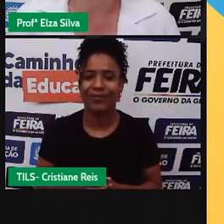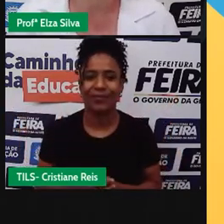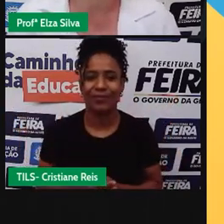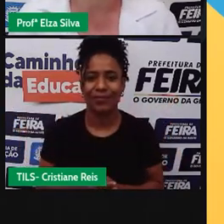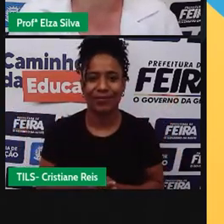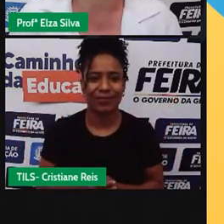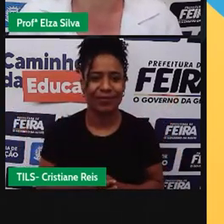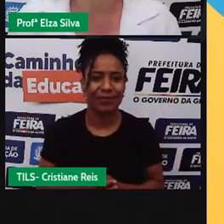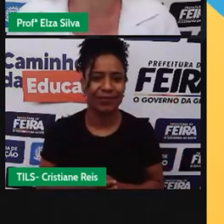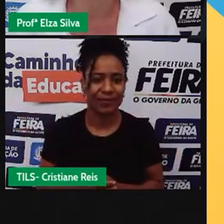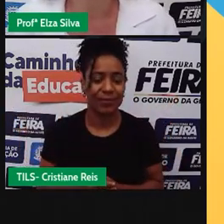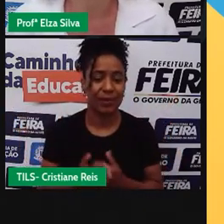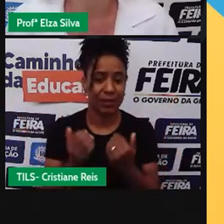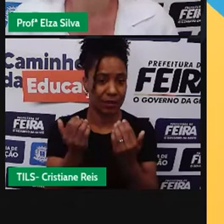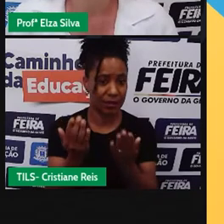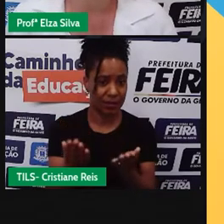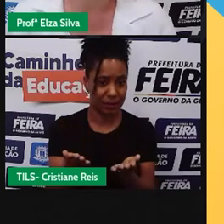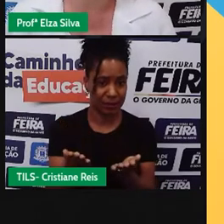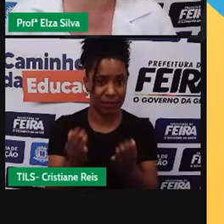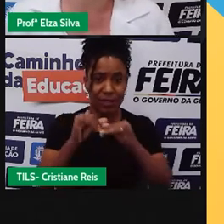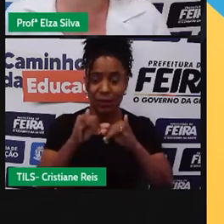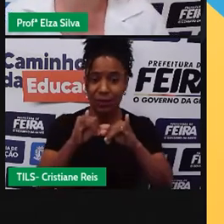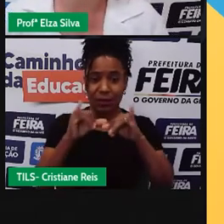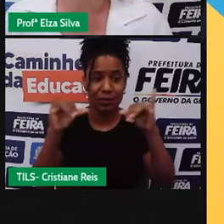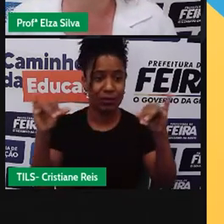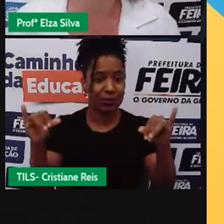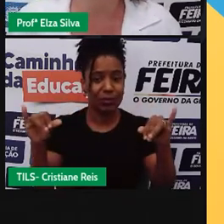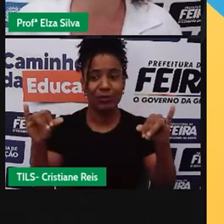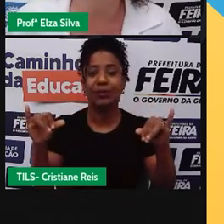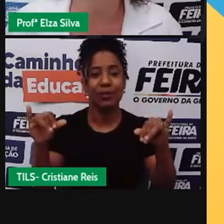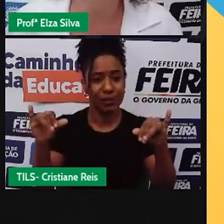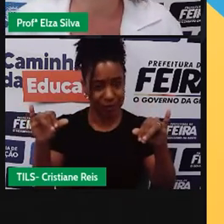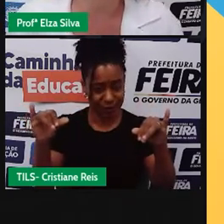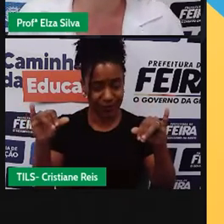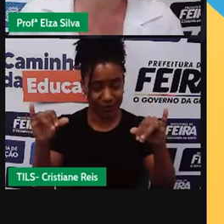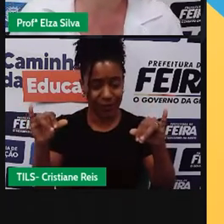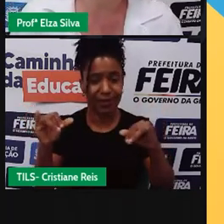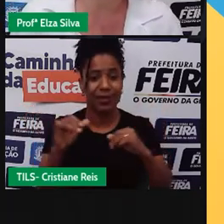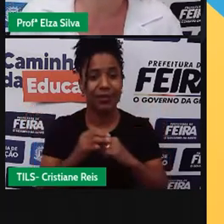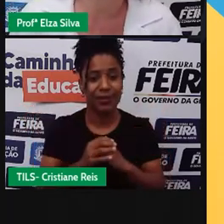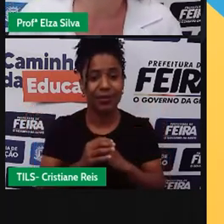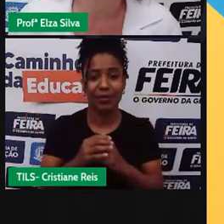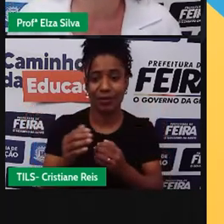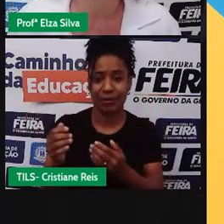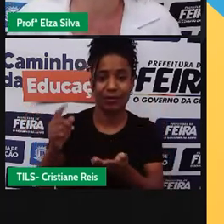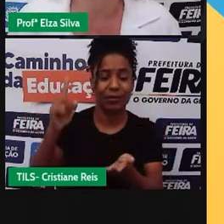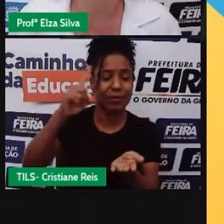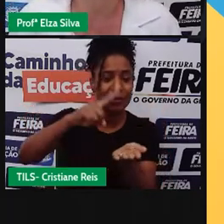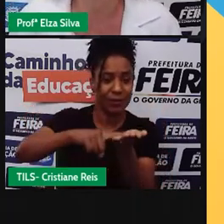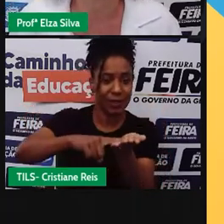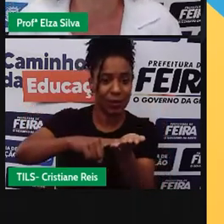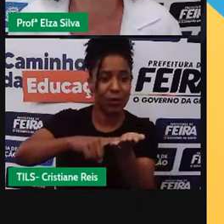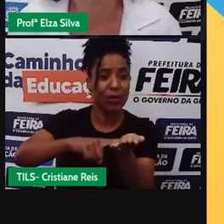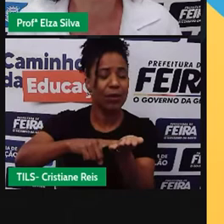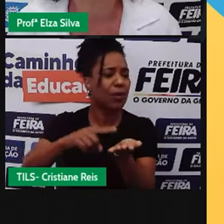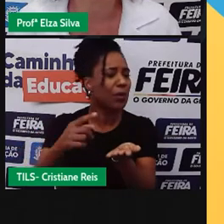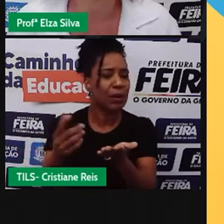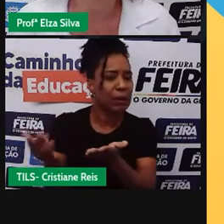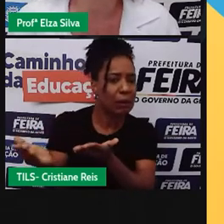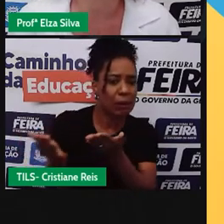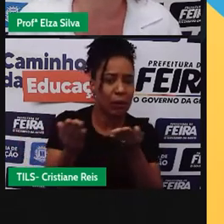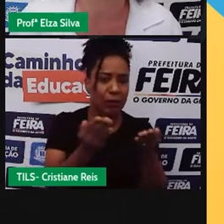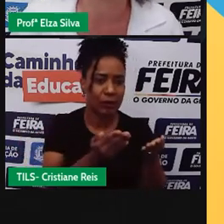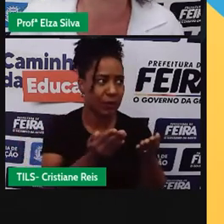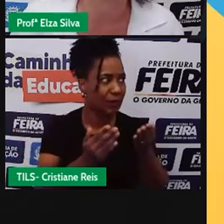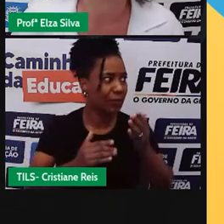All-rounder. Este anúncio está solicitando, né, a contratação de um profissional para